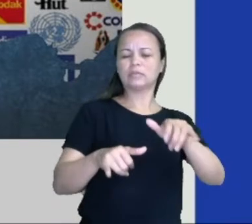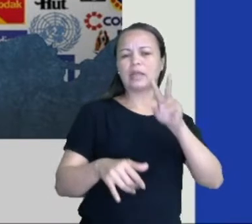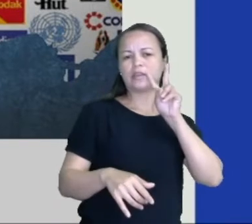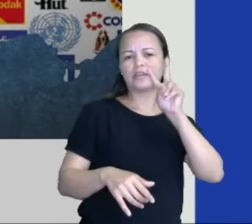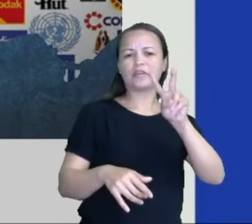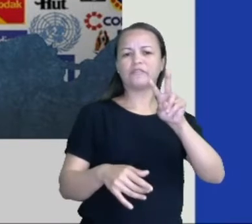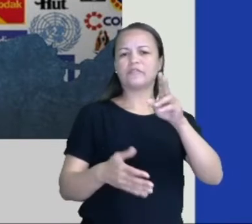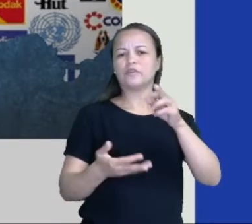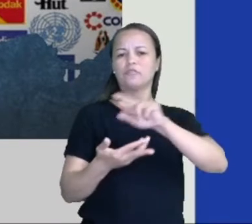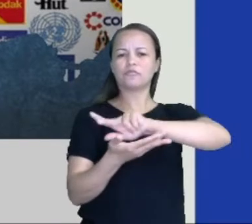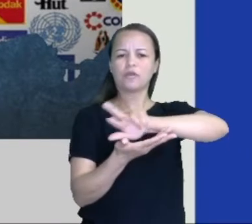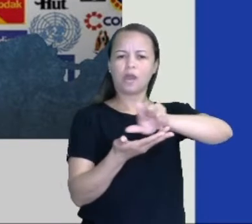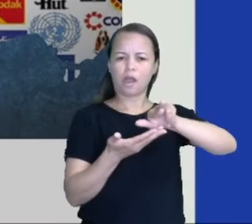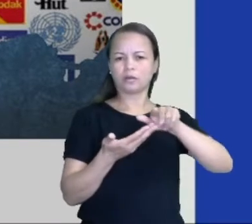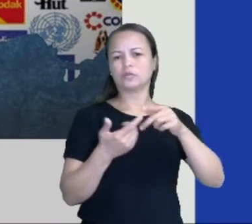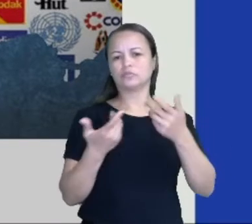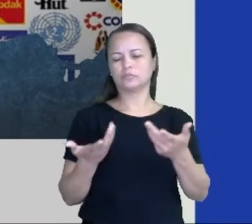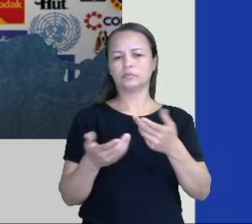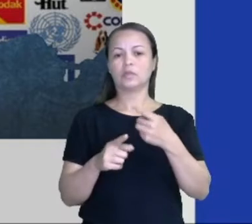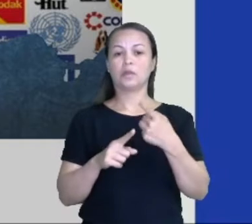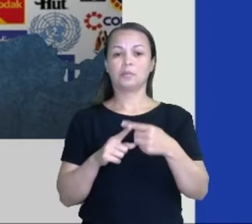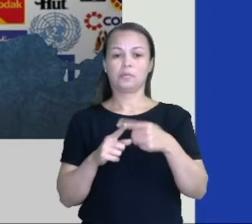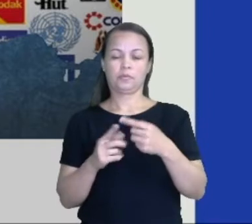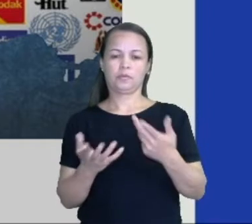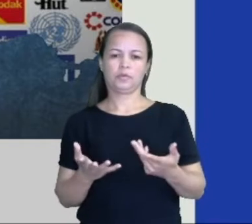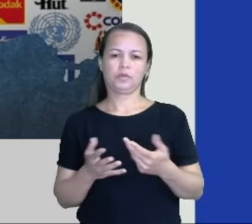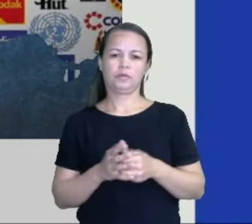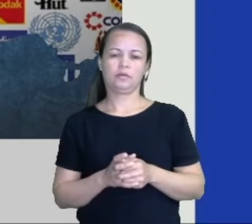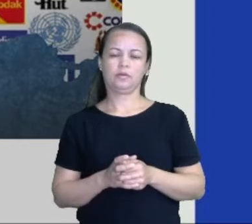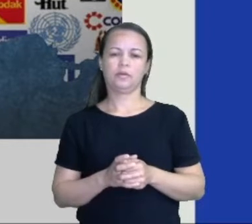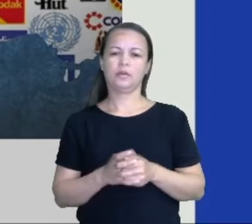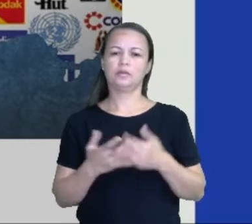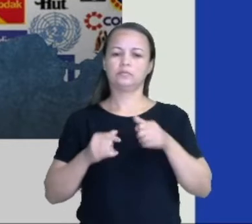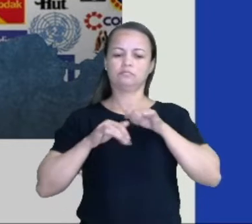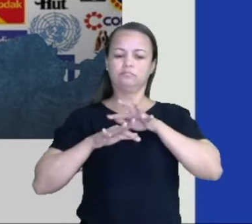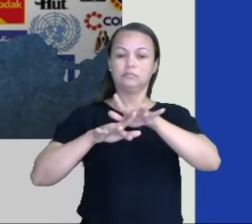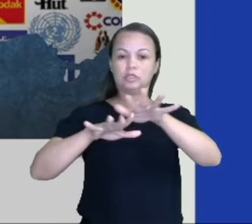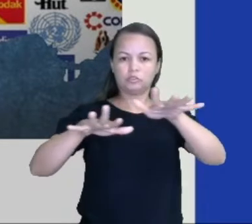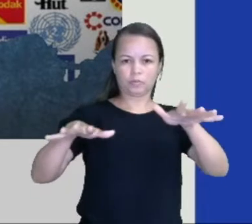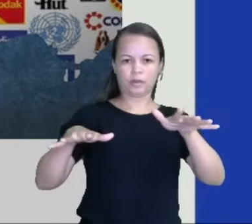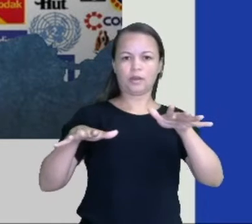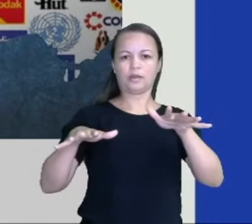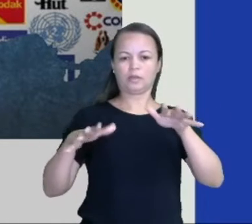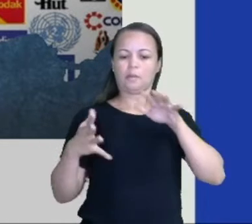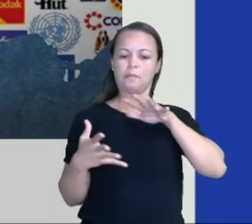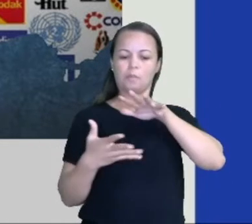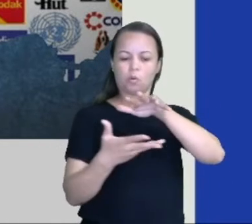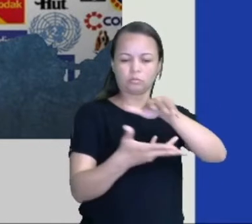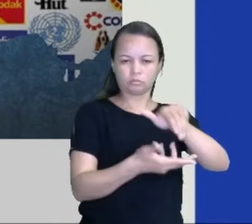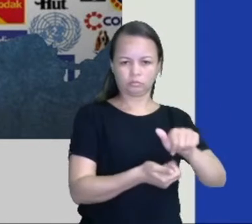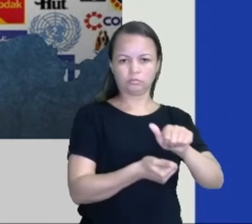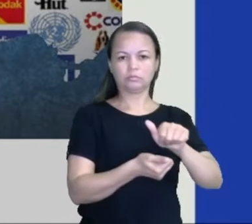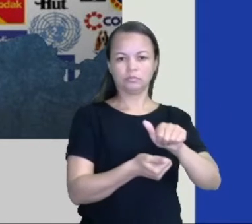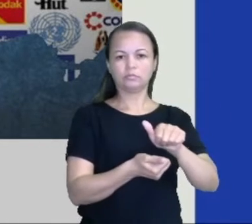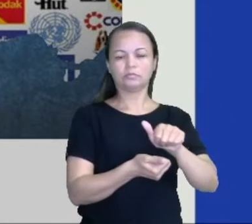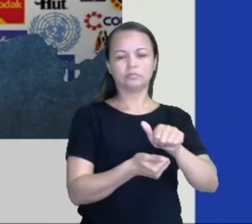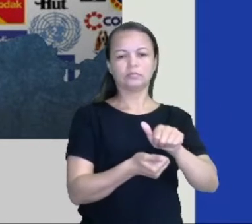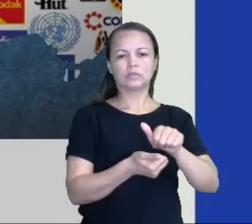dessas marcas, né? Por quê? Porque embora elas sejam espalhadas por todo o mundo,